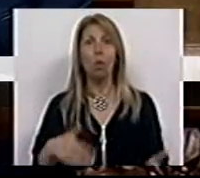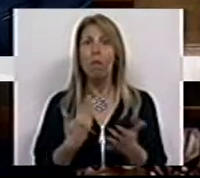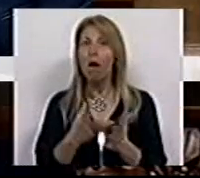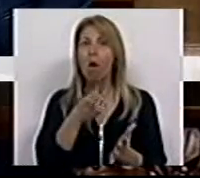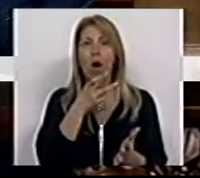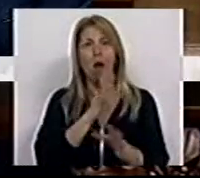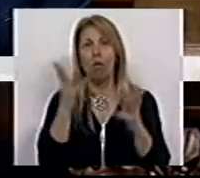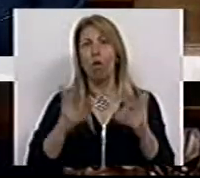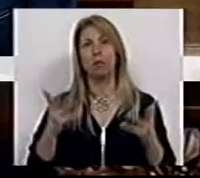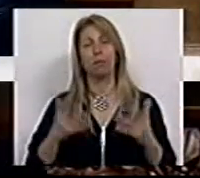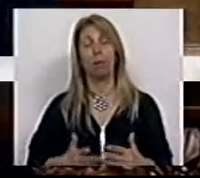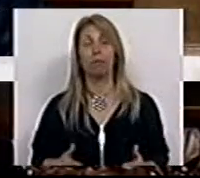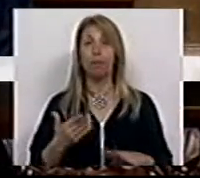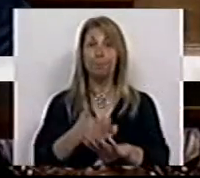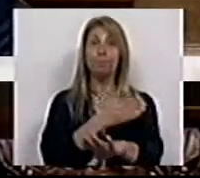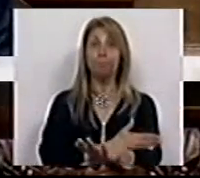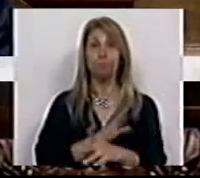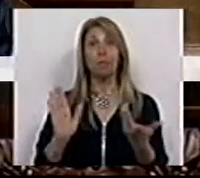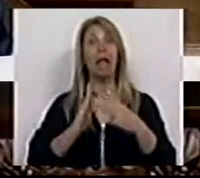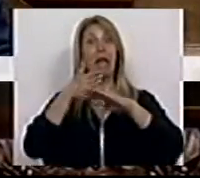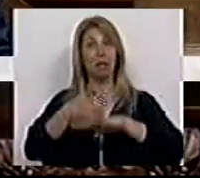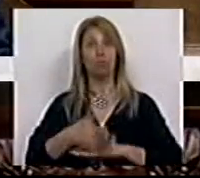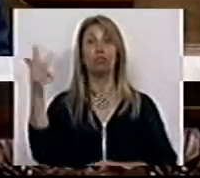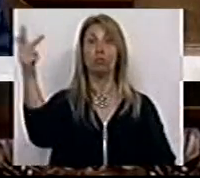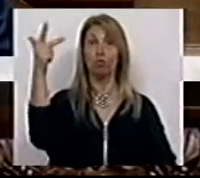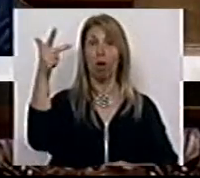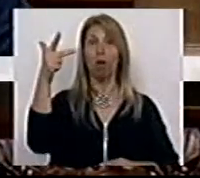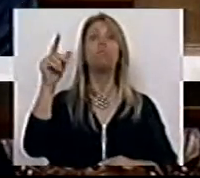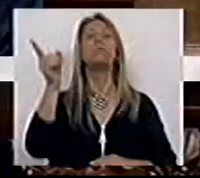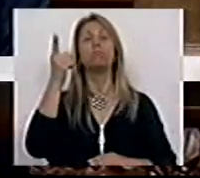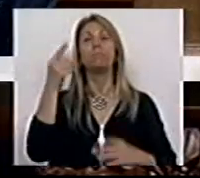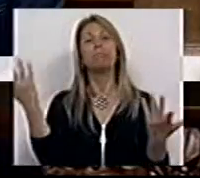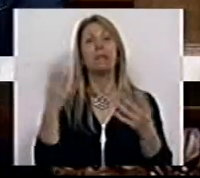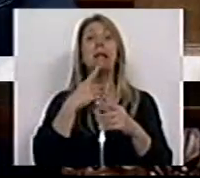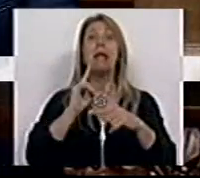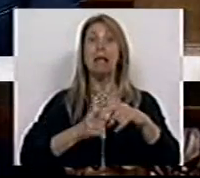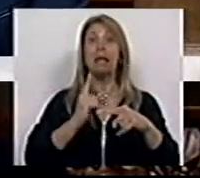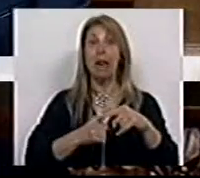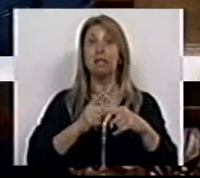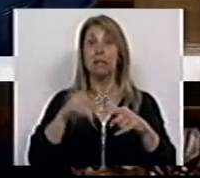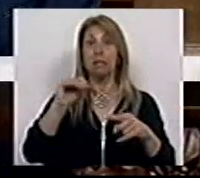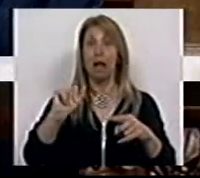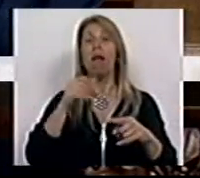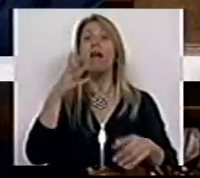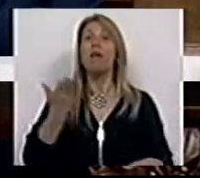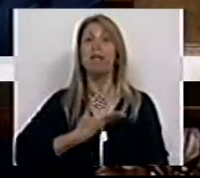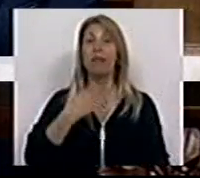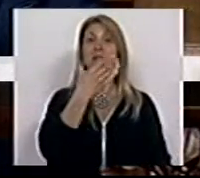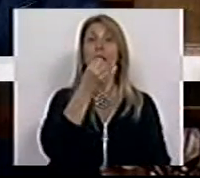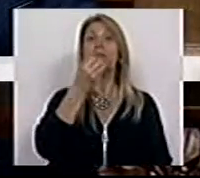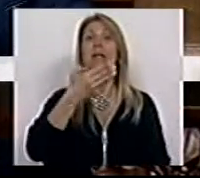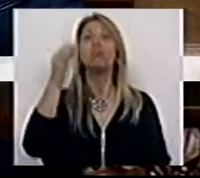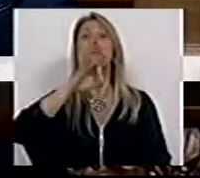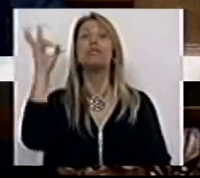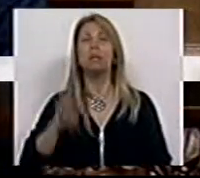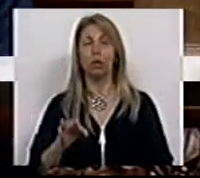orçamental. Antes da intervenção da Troika, a Grécia devia 107% do PIB. 6 anos e